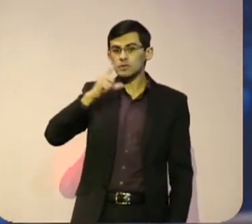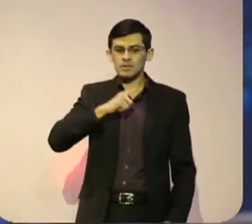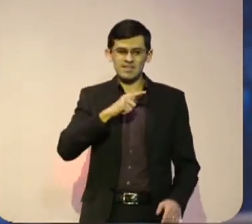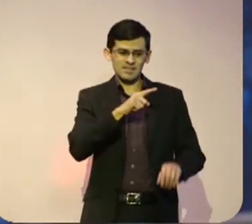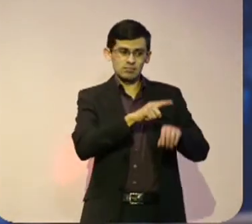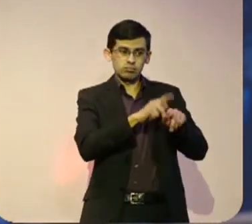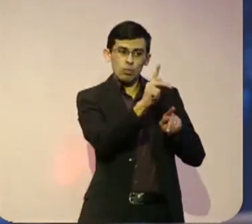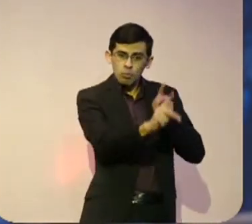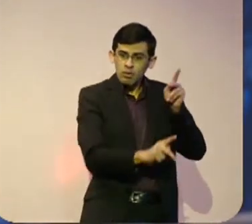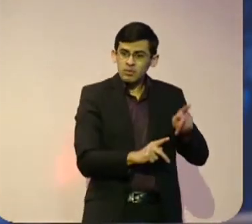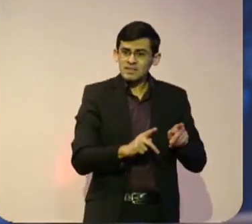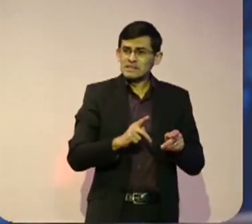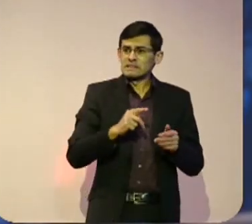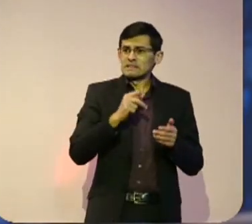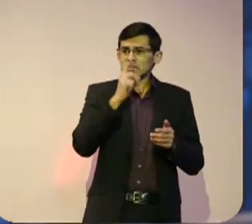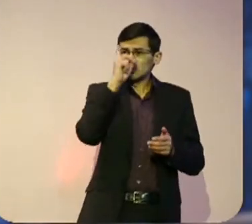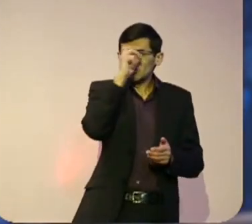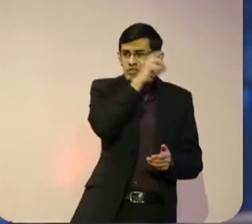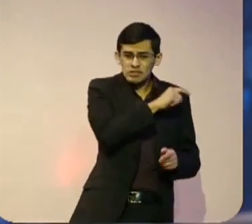duras provações.